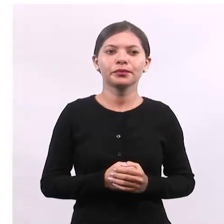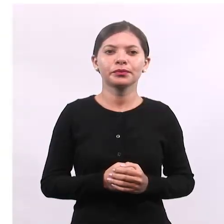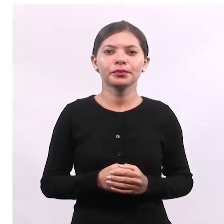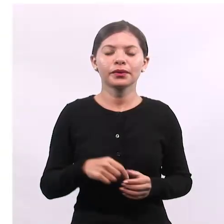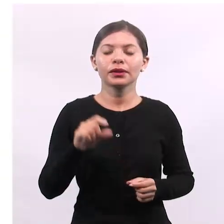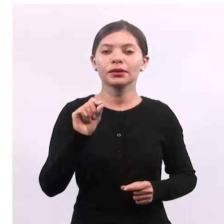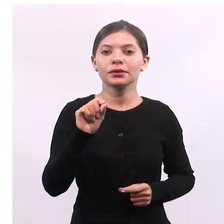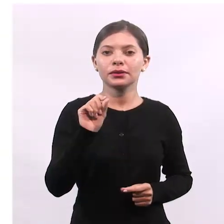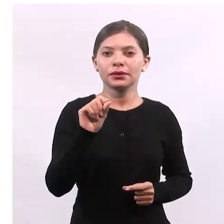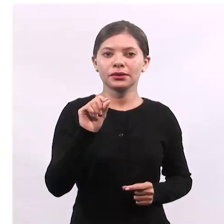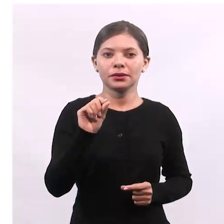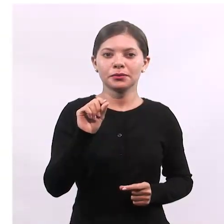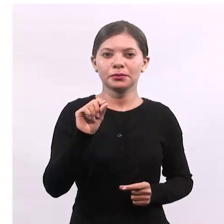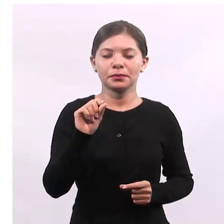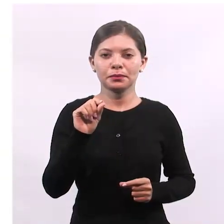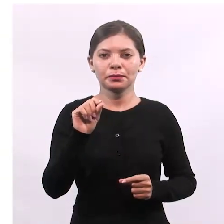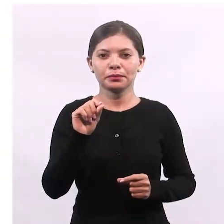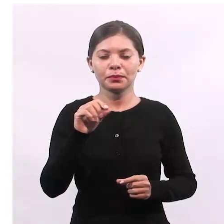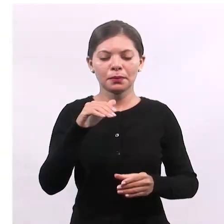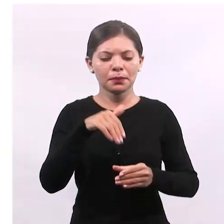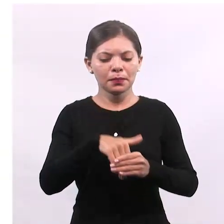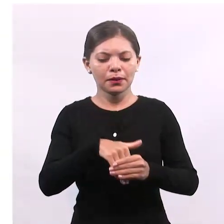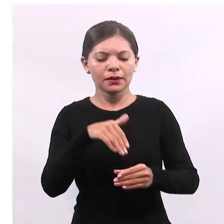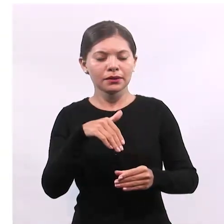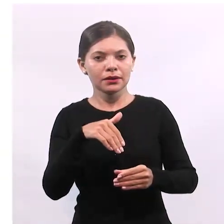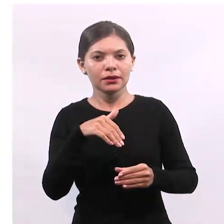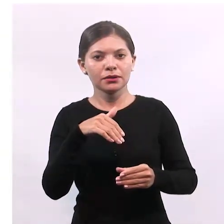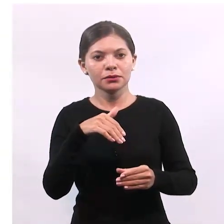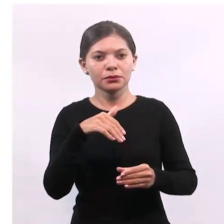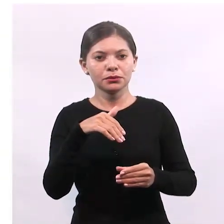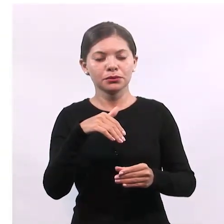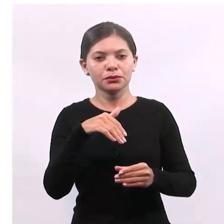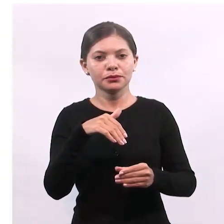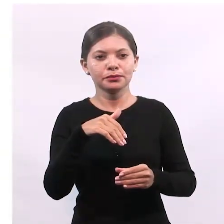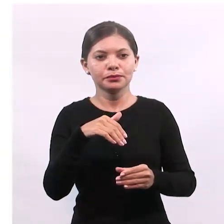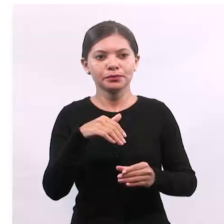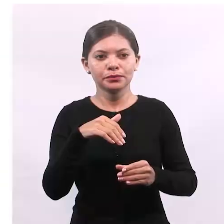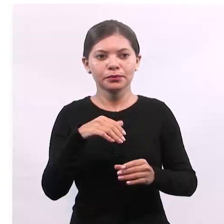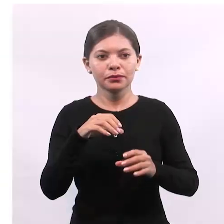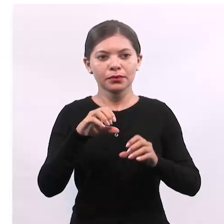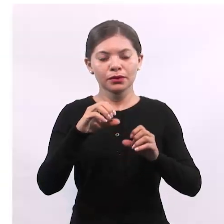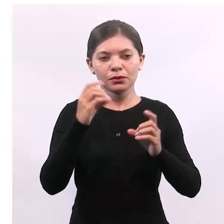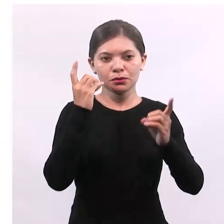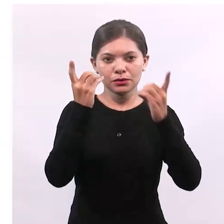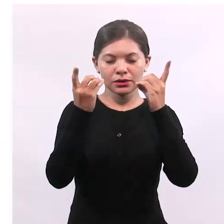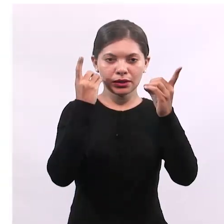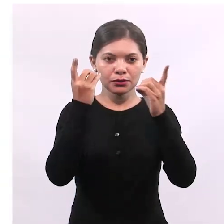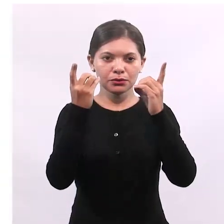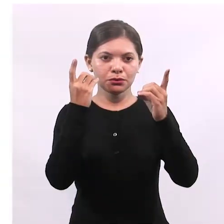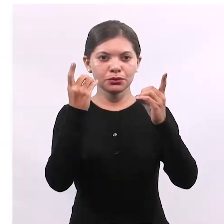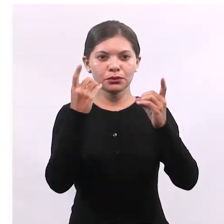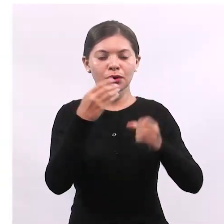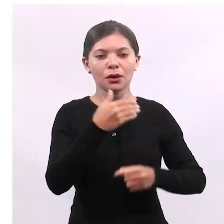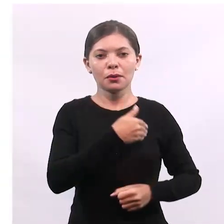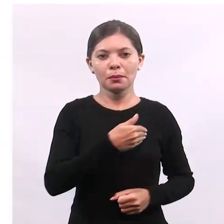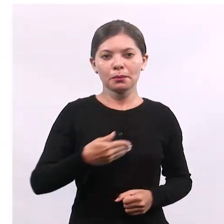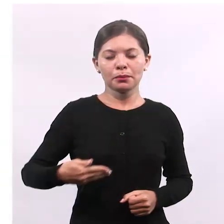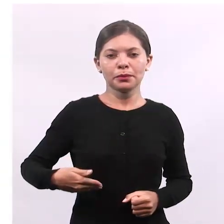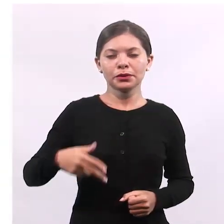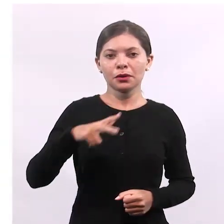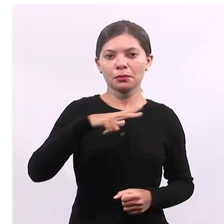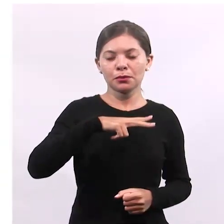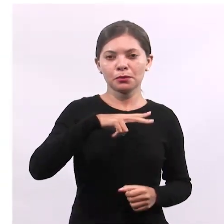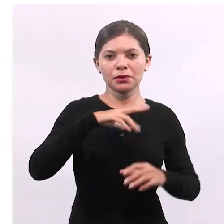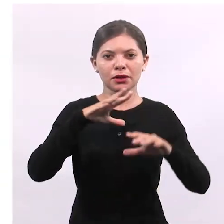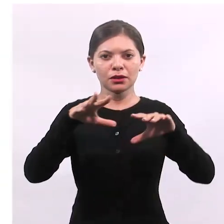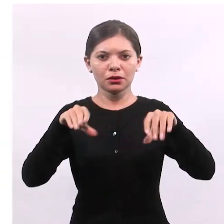a uma apuração desses dados metas artístico a operacionalização de políticas públicas ou seja toda